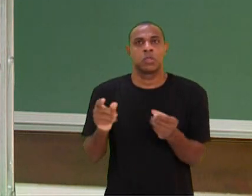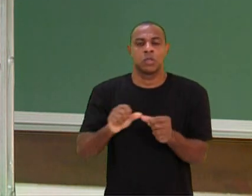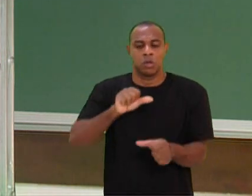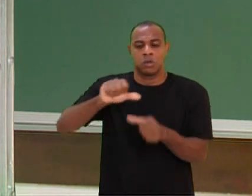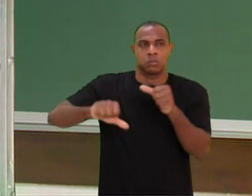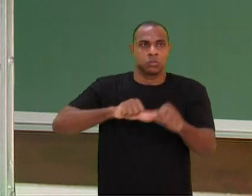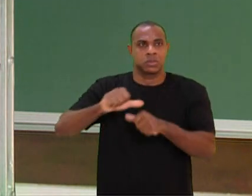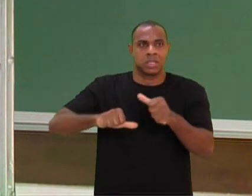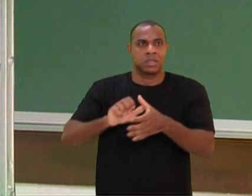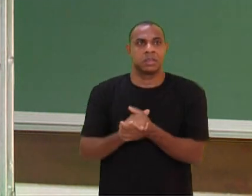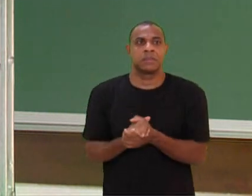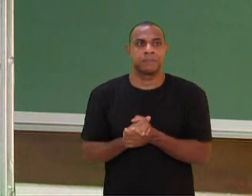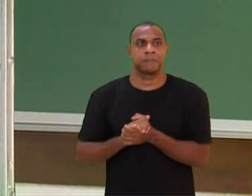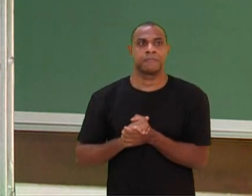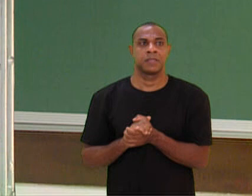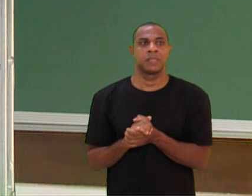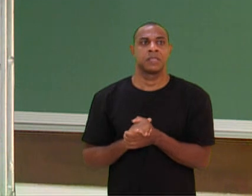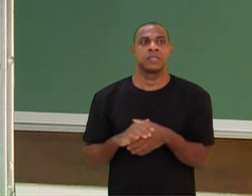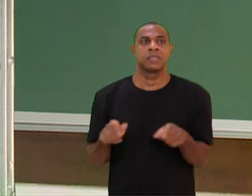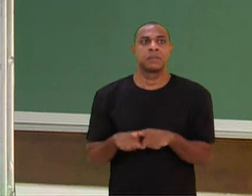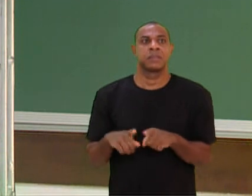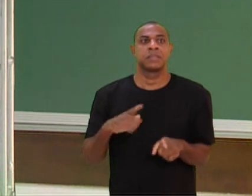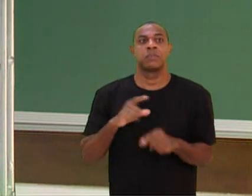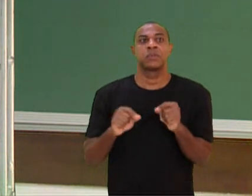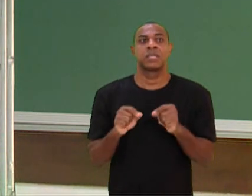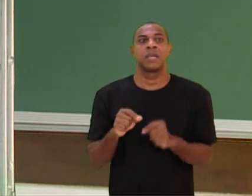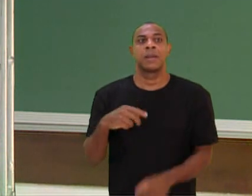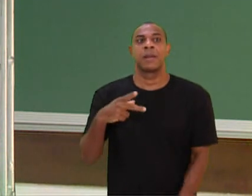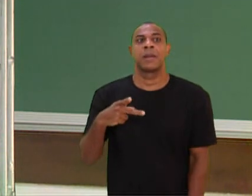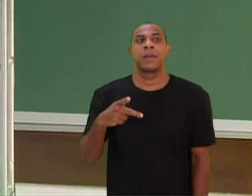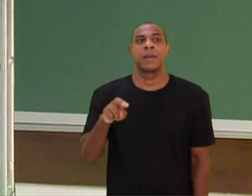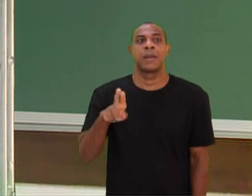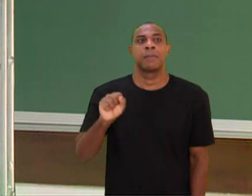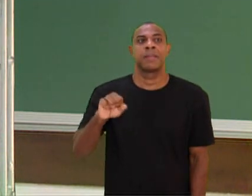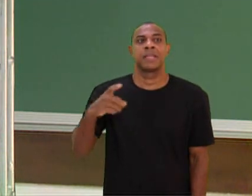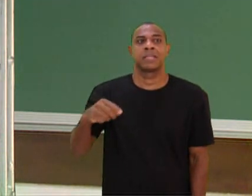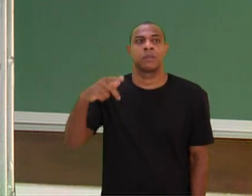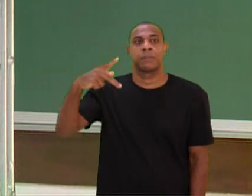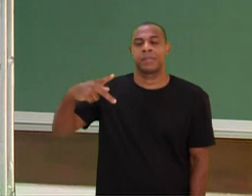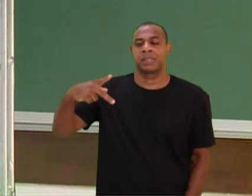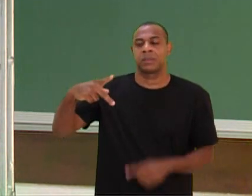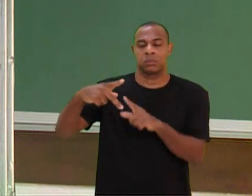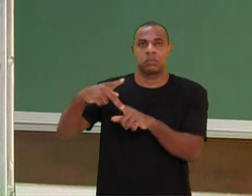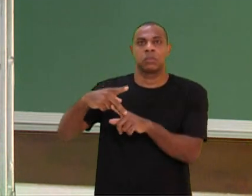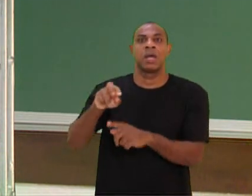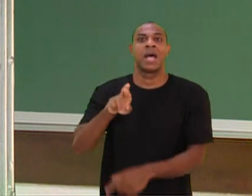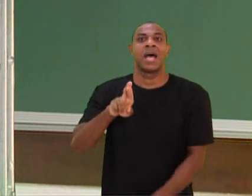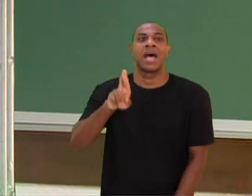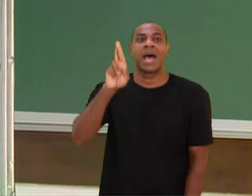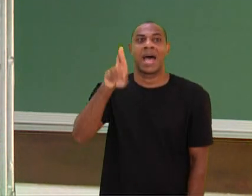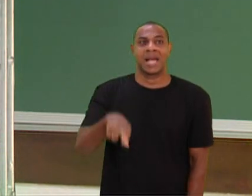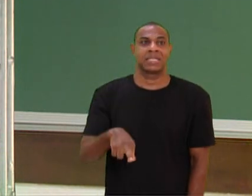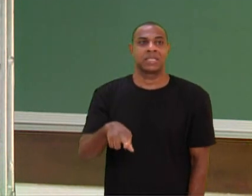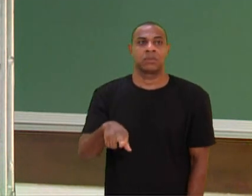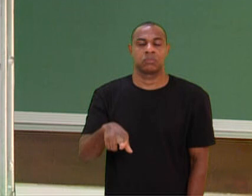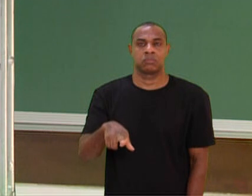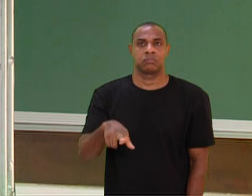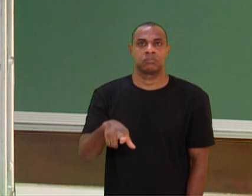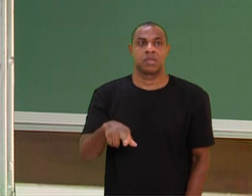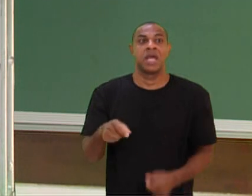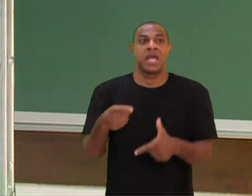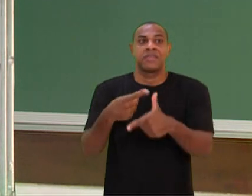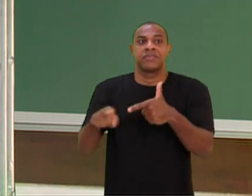metro cúbico, beleza? Além disso, nós temos o conceito de pressão. Pressão é a razão, ou seja, a divisão entre força pela